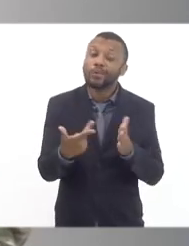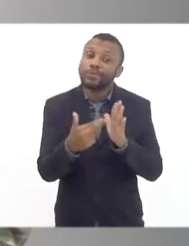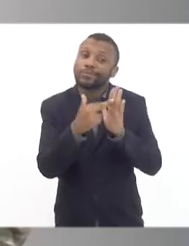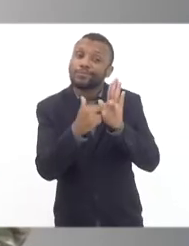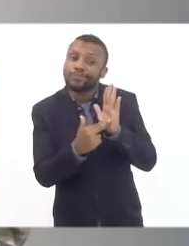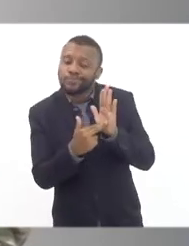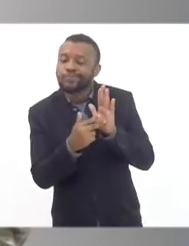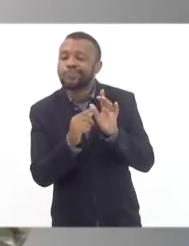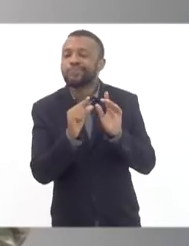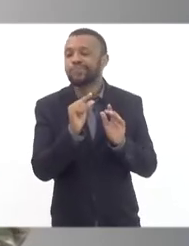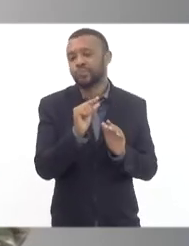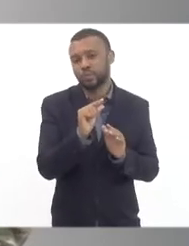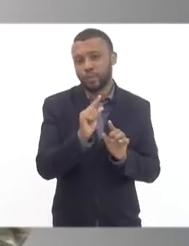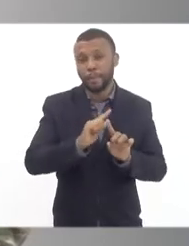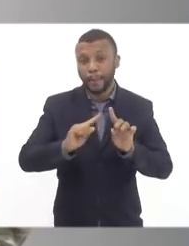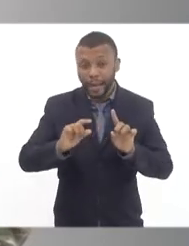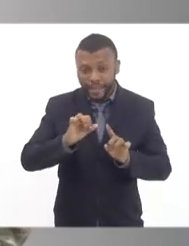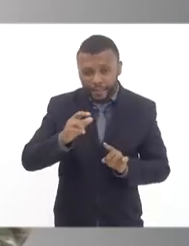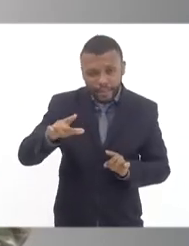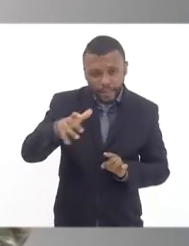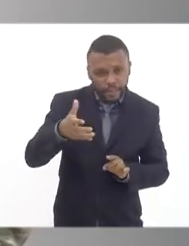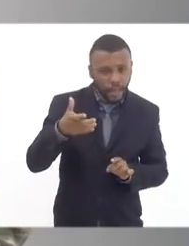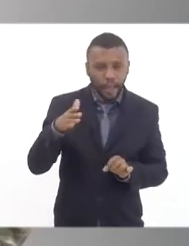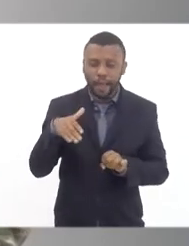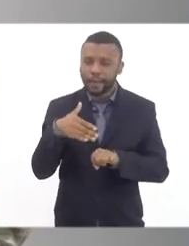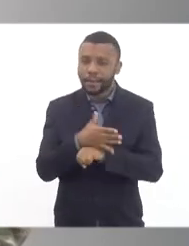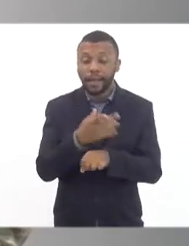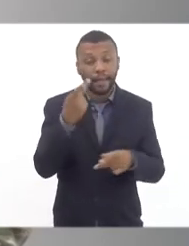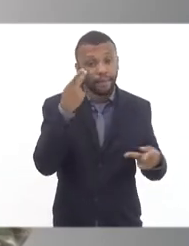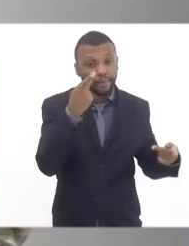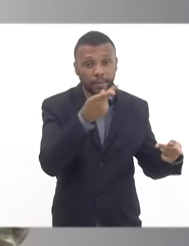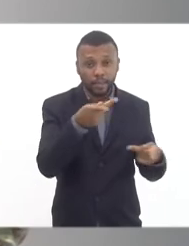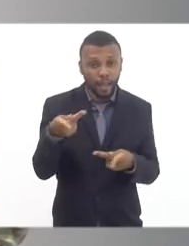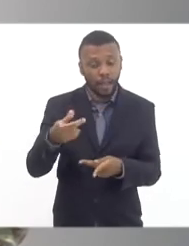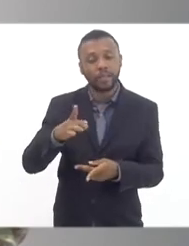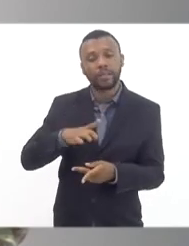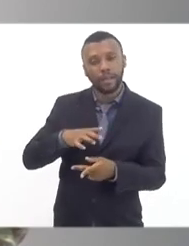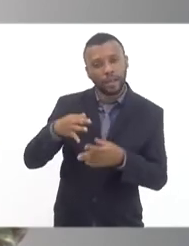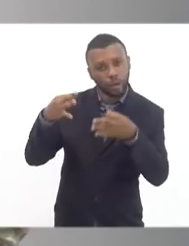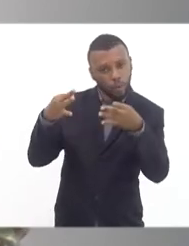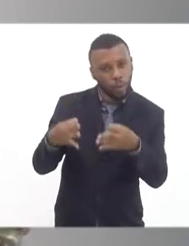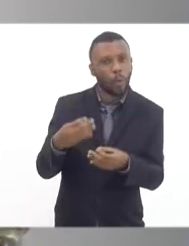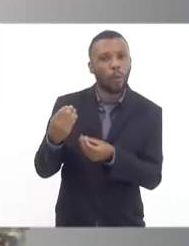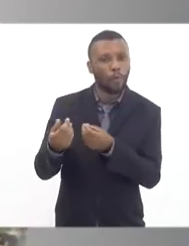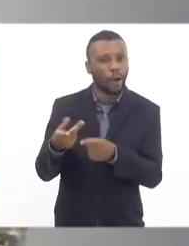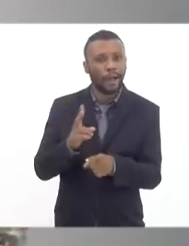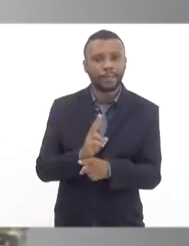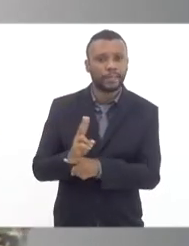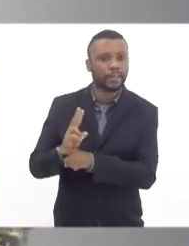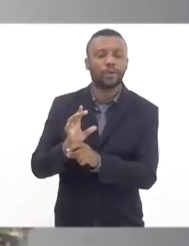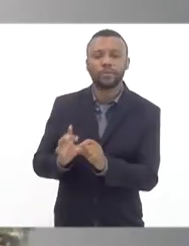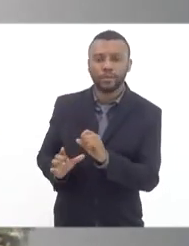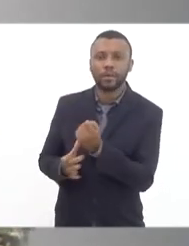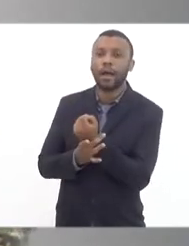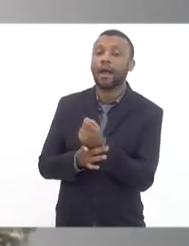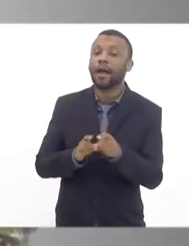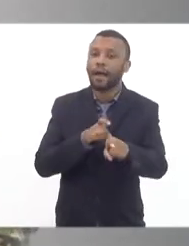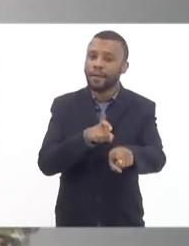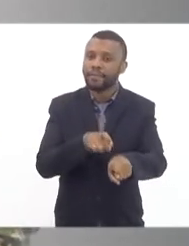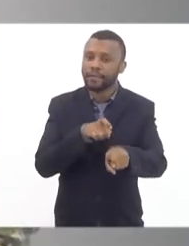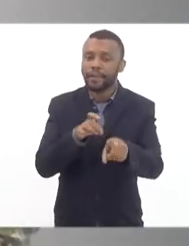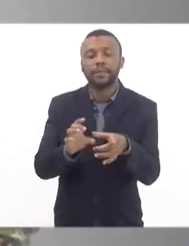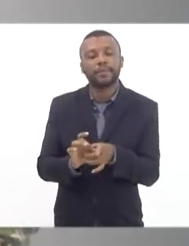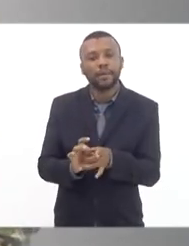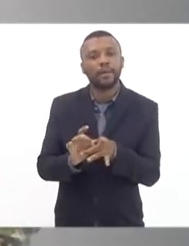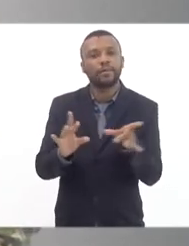quem quiser ir na fazenda, visitar, levar criança, tem como atender com dignidade e segurança. Tá? A fazenda está à disposição, a